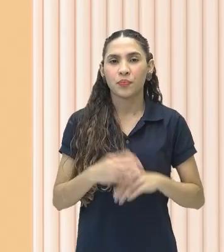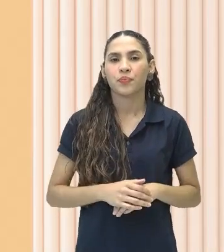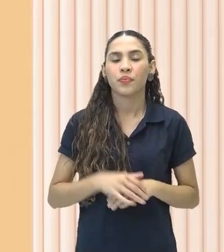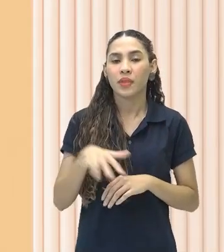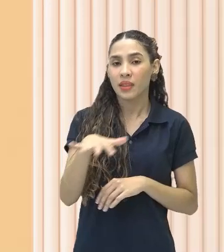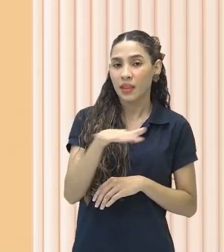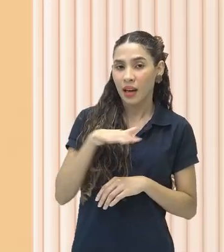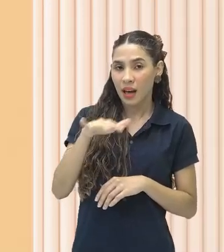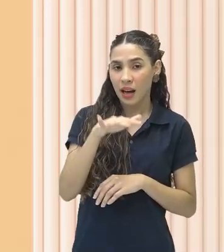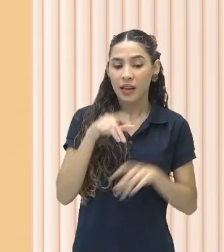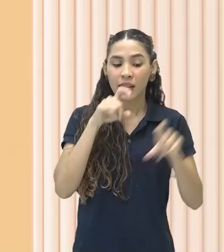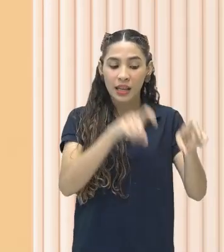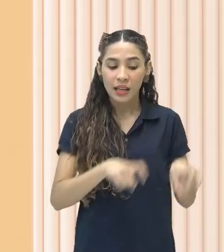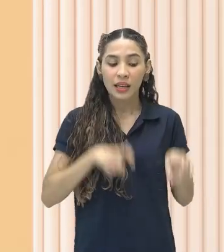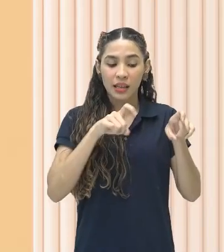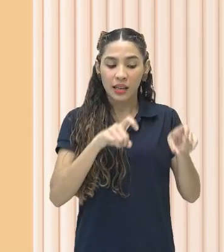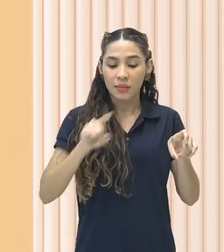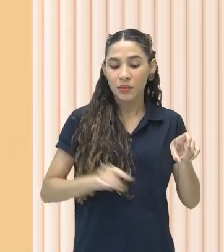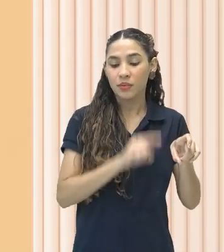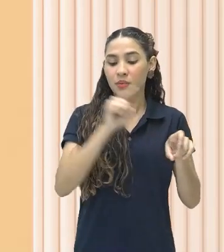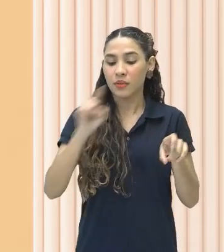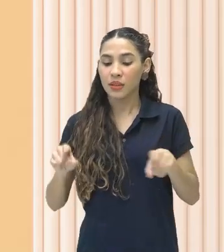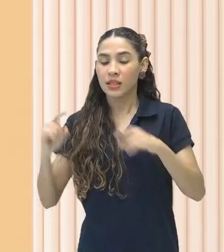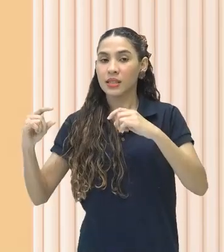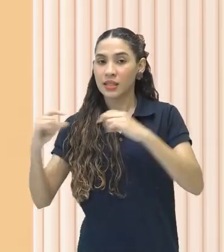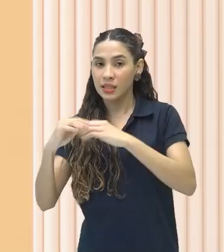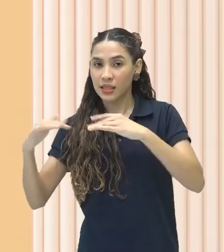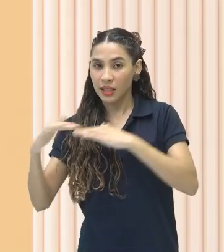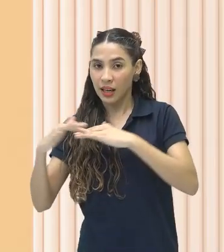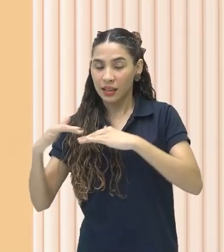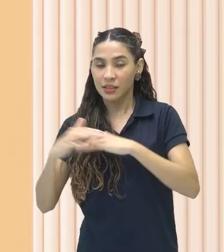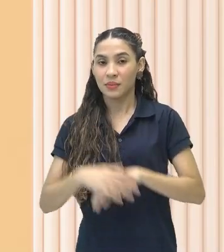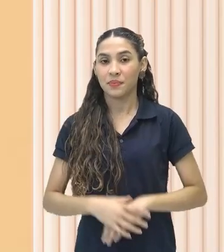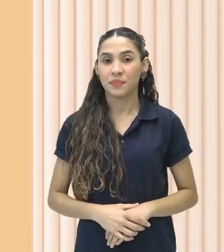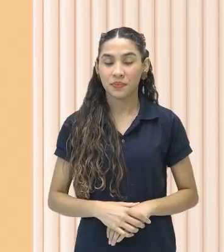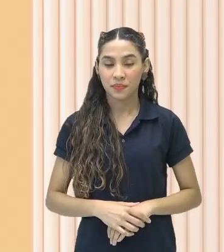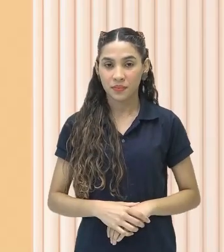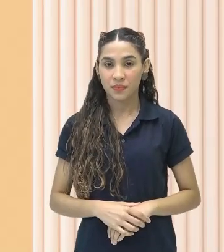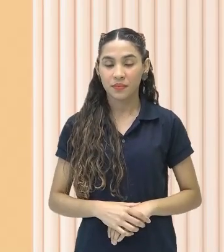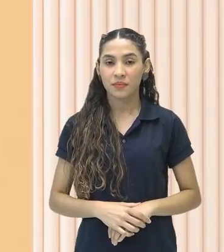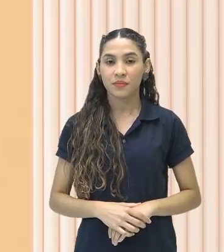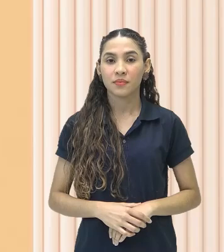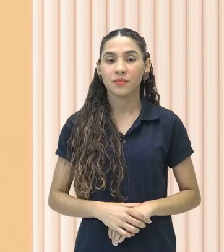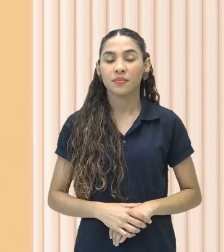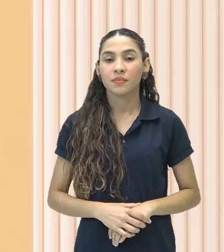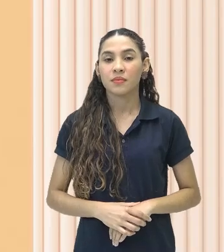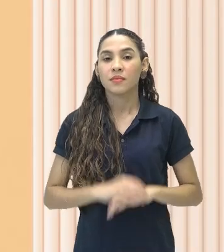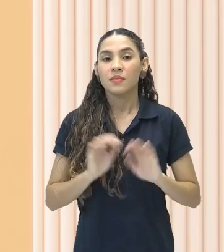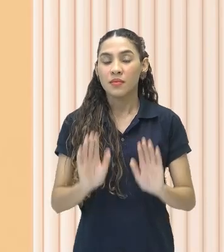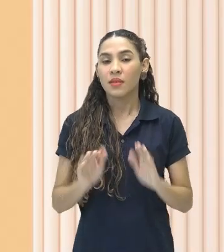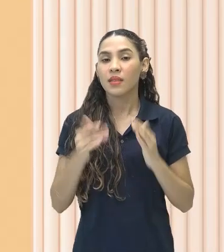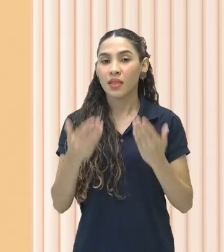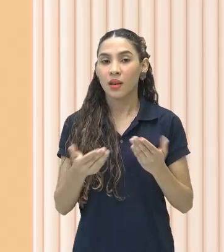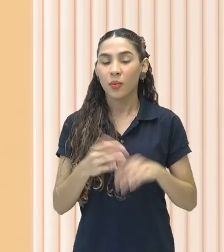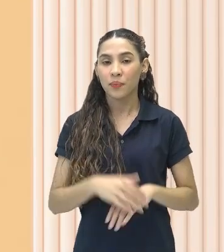no campo e na cidade, né? Na zona rural, na zona urbana. Então,